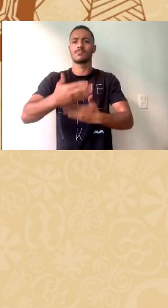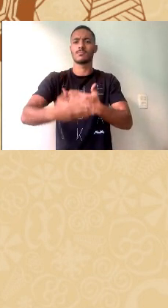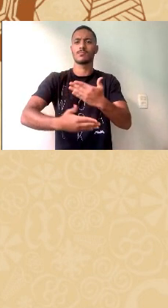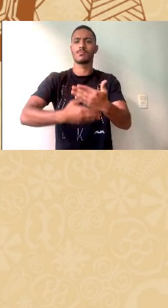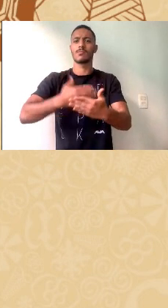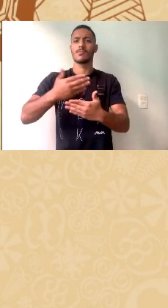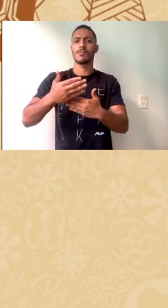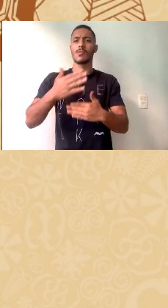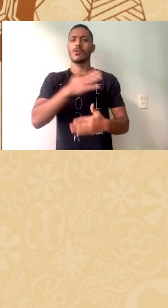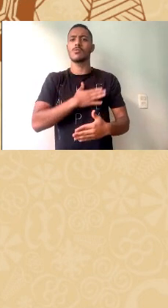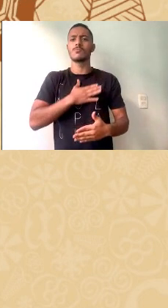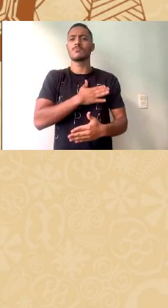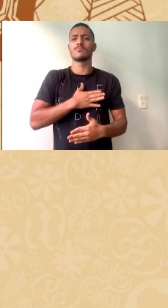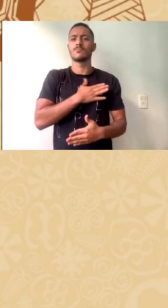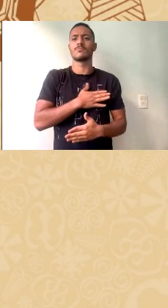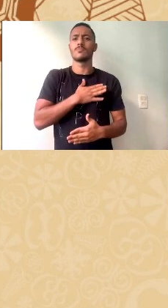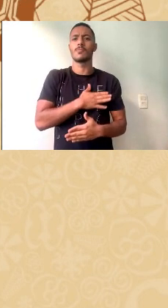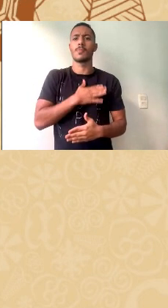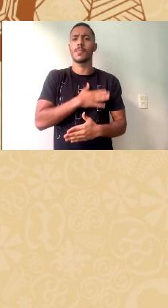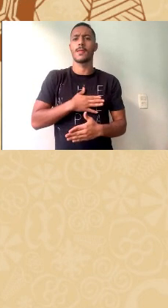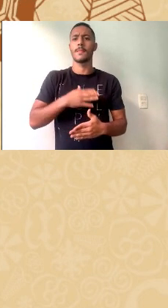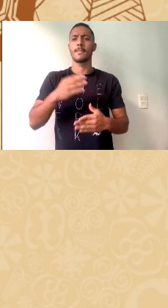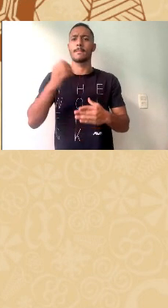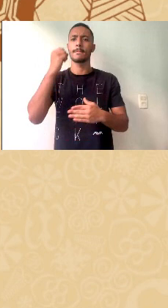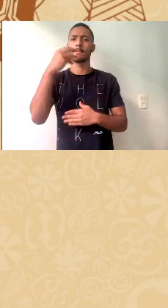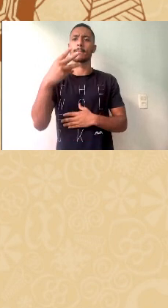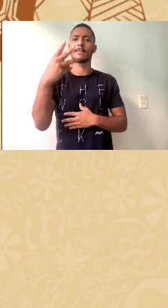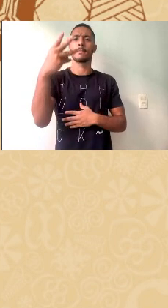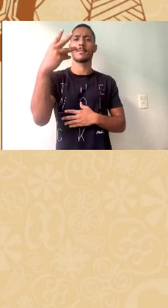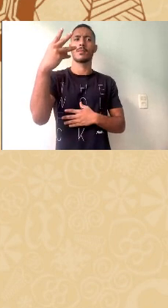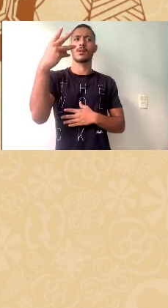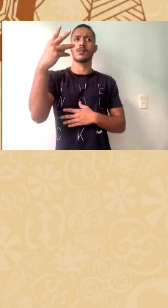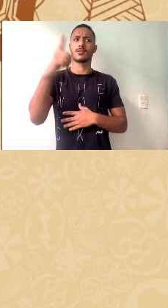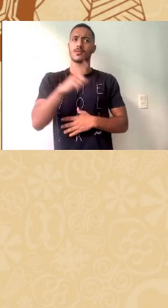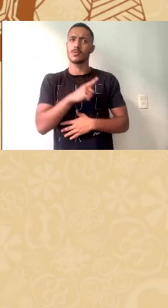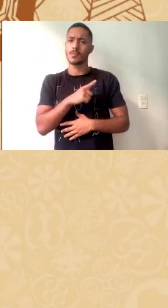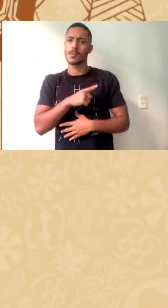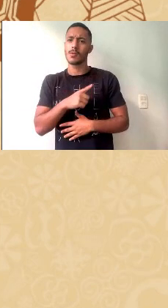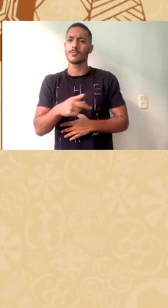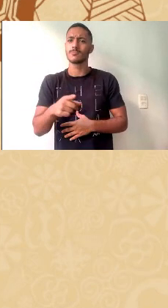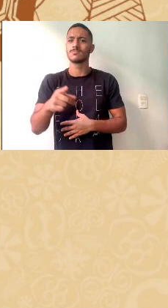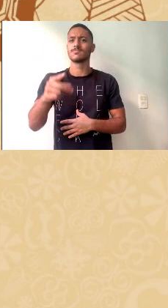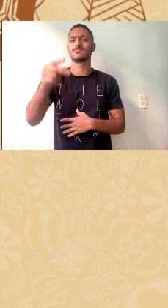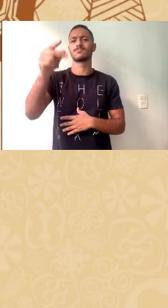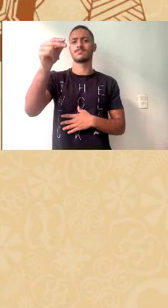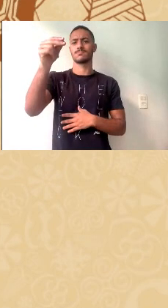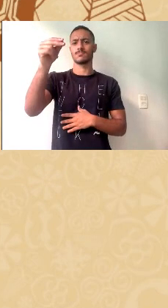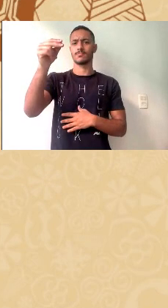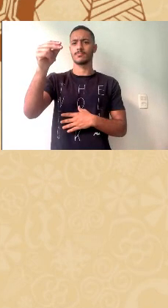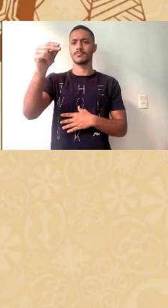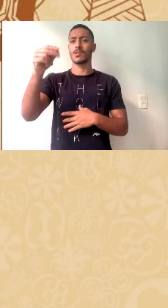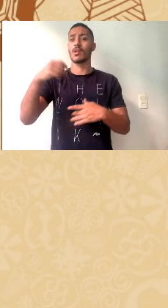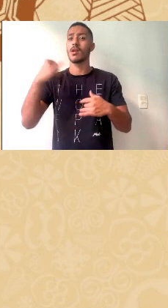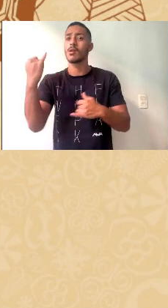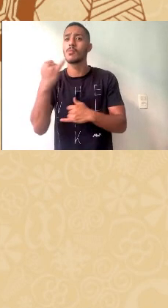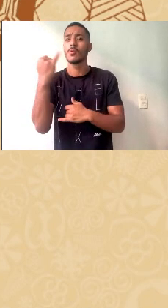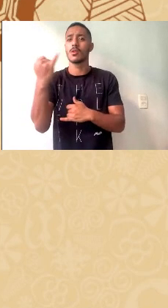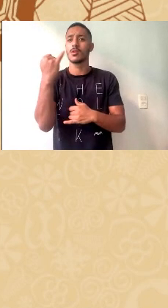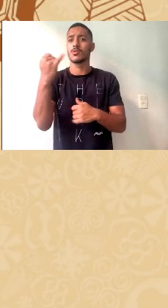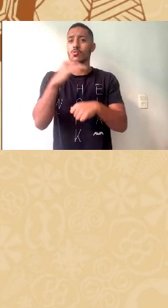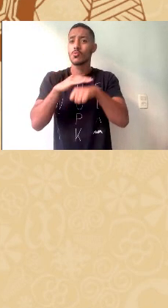ele nos apresenta, alguns nem tanto, mas a ideia é essa, que a gente possa colocar também em diálogo essas diversas